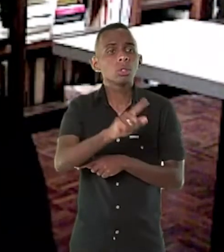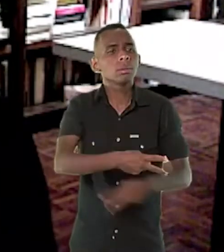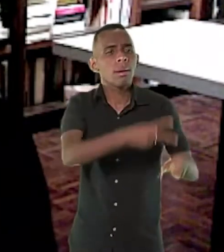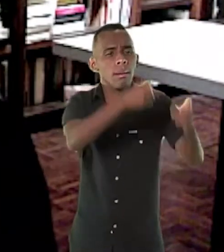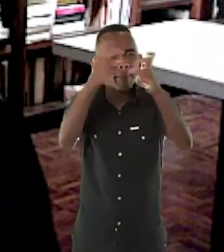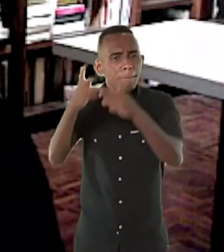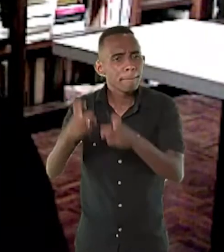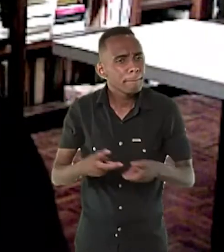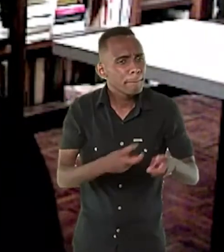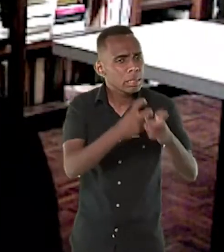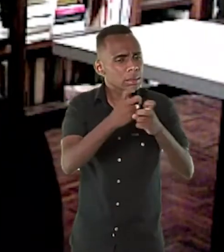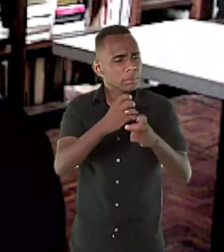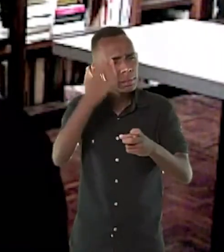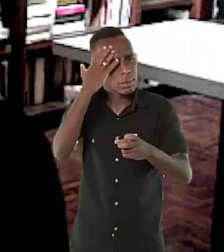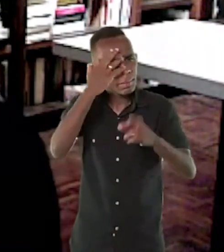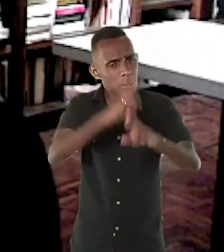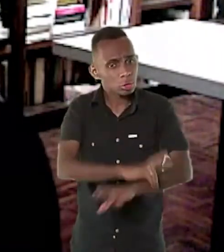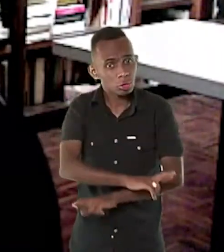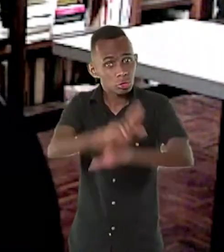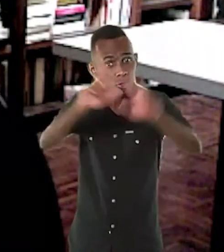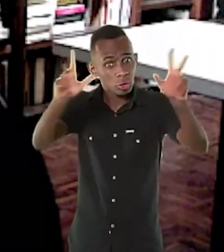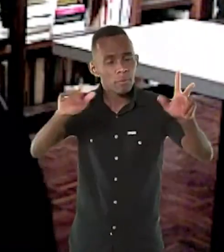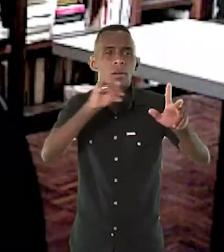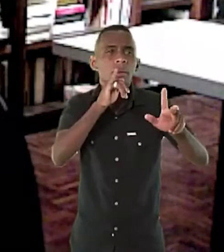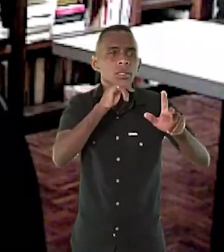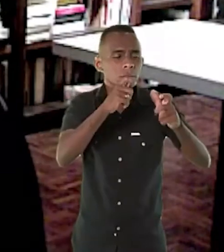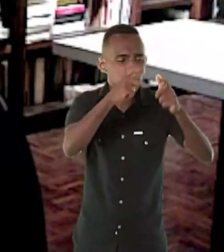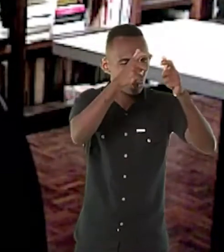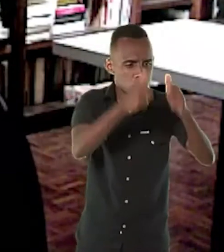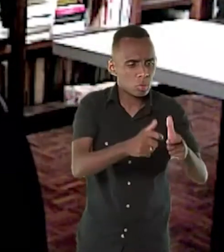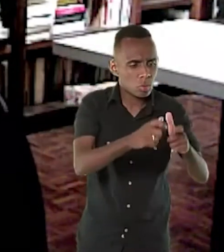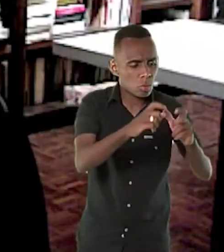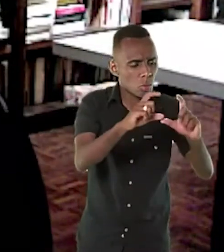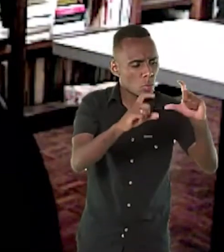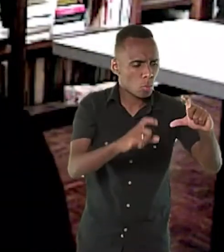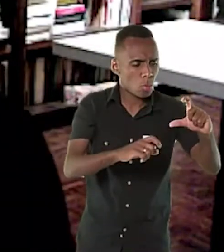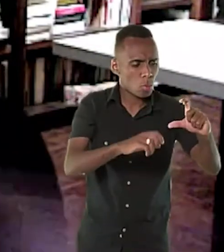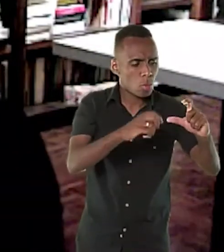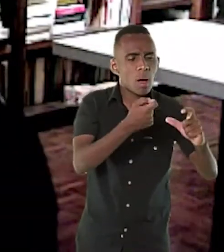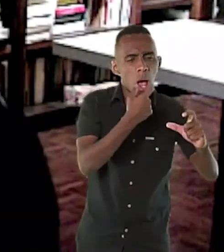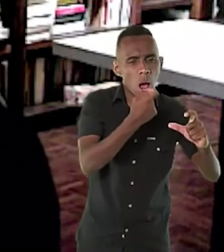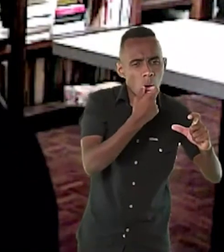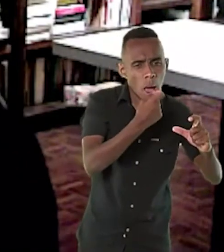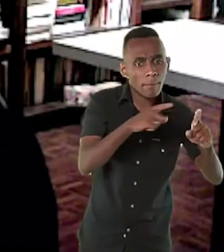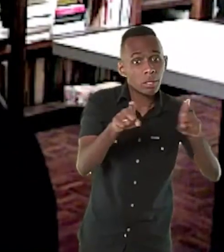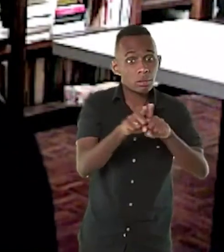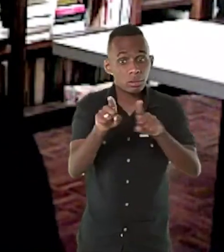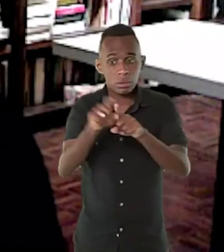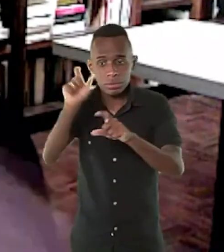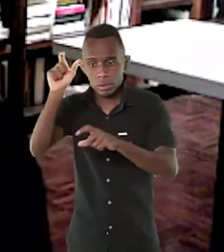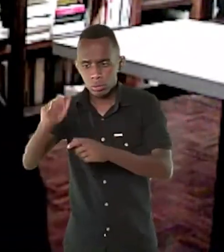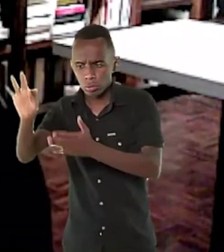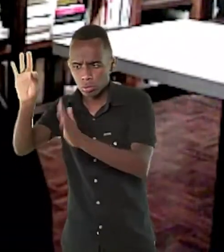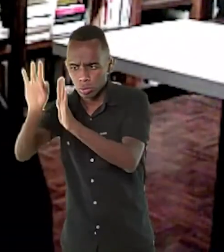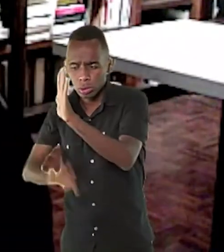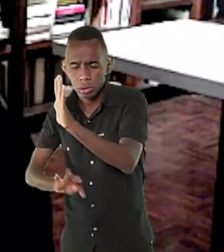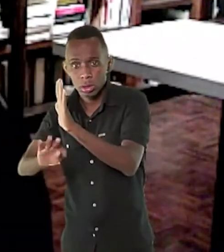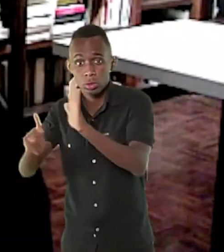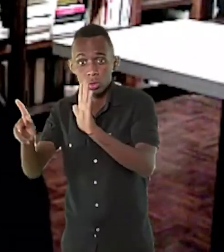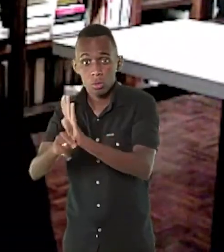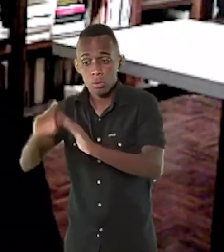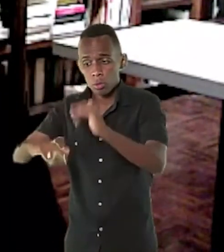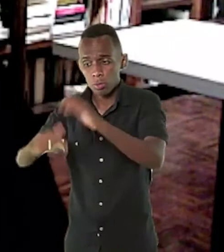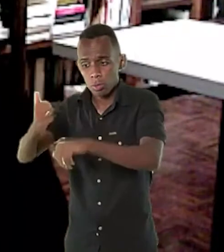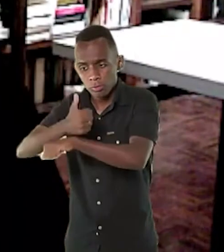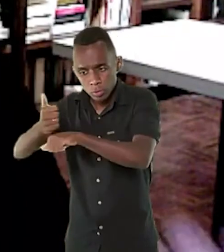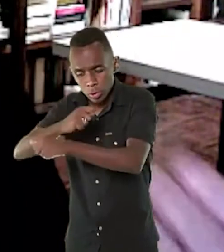e diferenciar uma bula de remédio de uma página do Machado de Assis. Isso é muito importante e muito